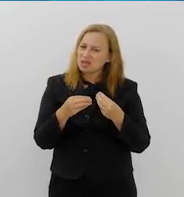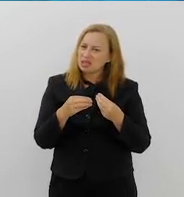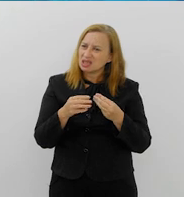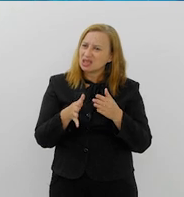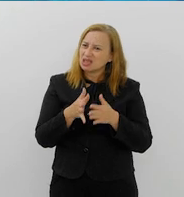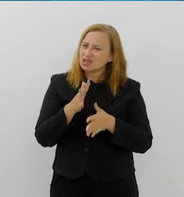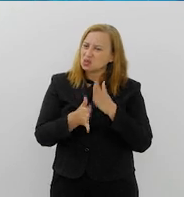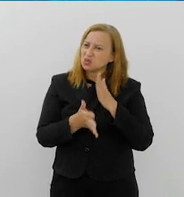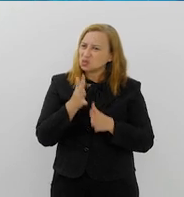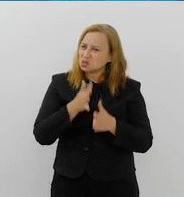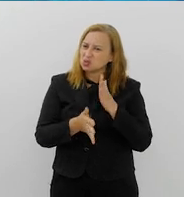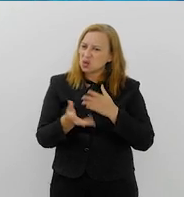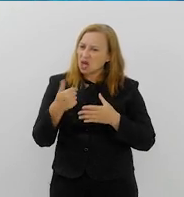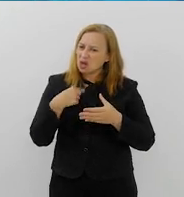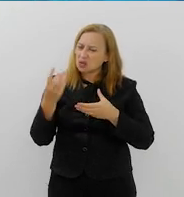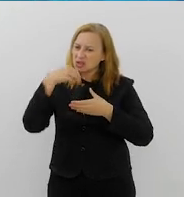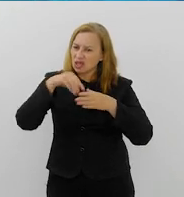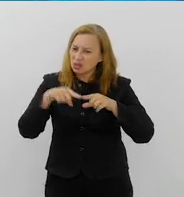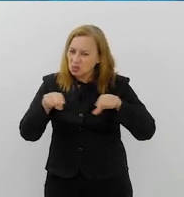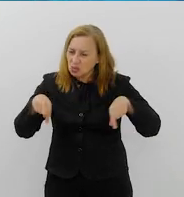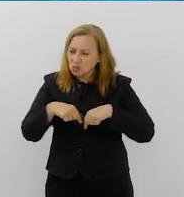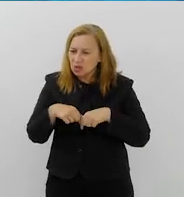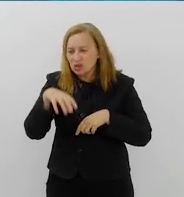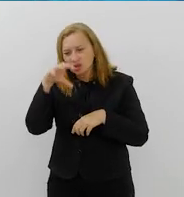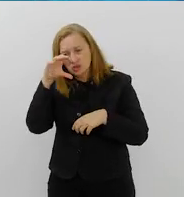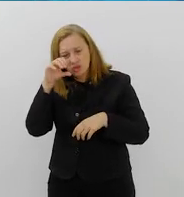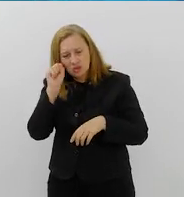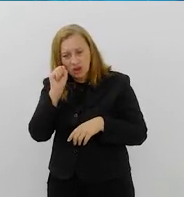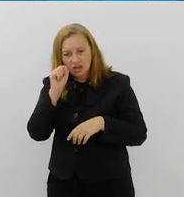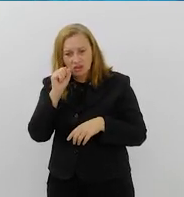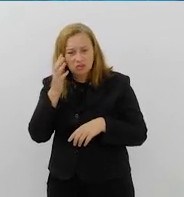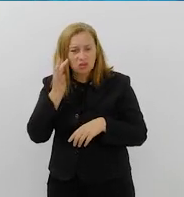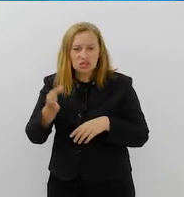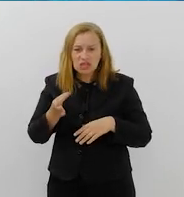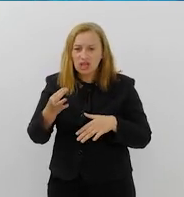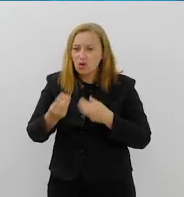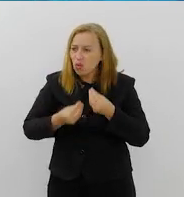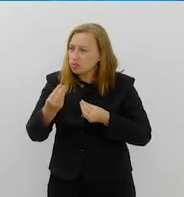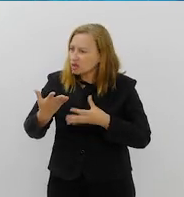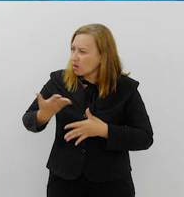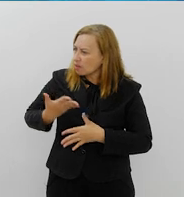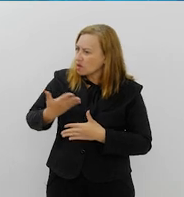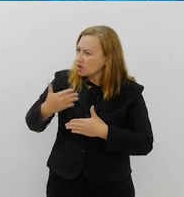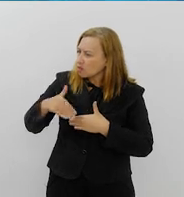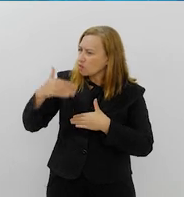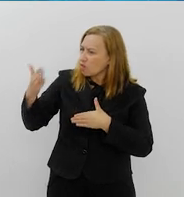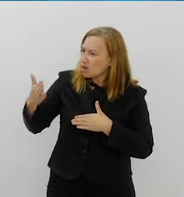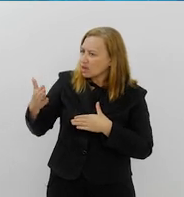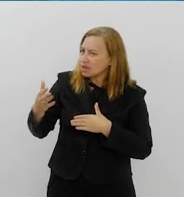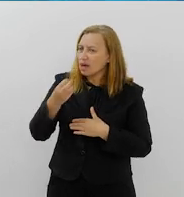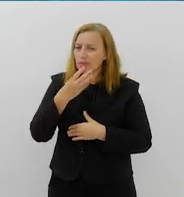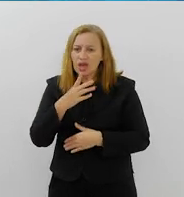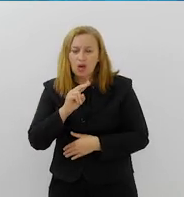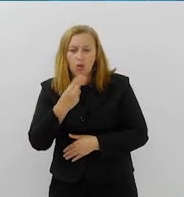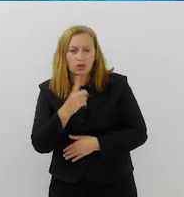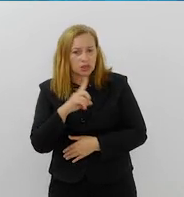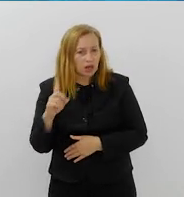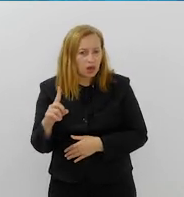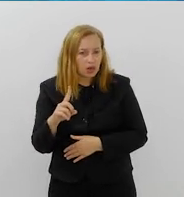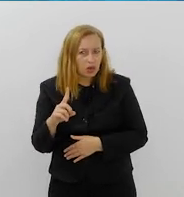dentro de um quarto. Eu já não sei se meu amigo está bem, se está mal, se terminou com a namorada e está muito